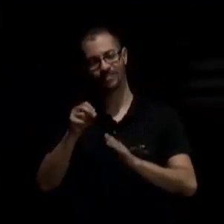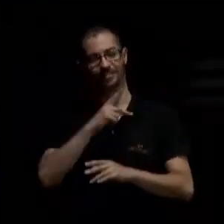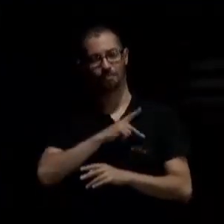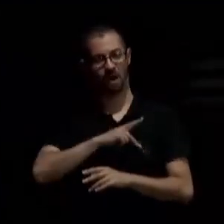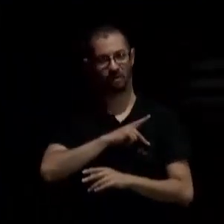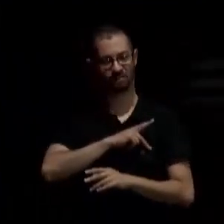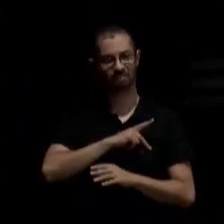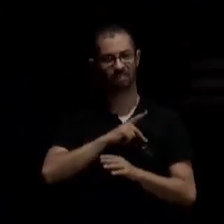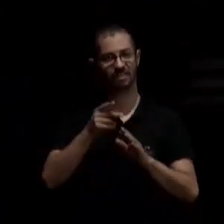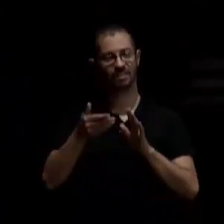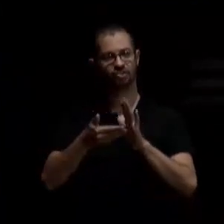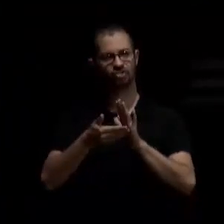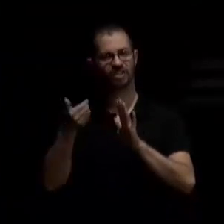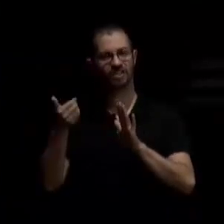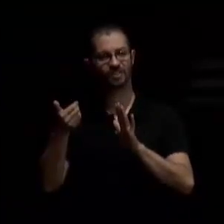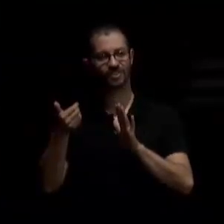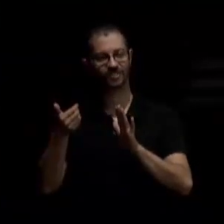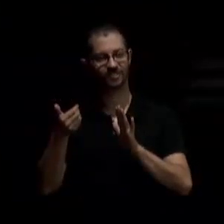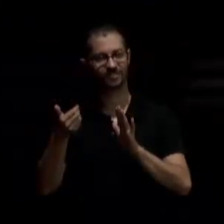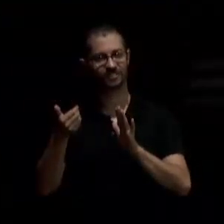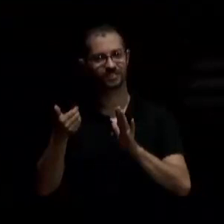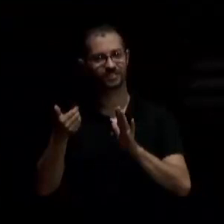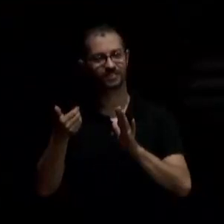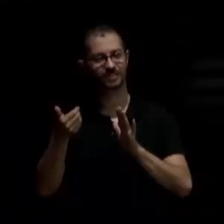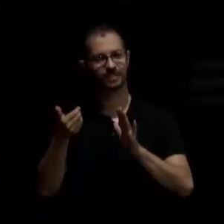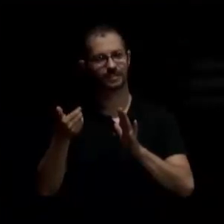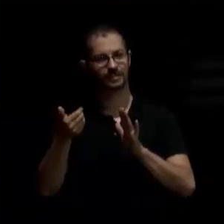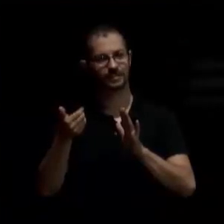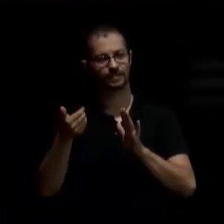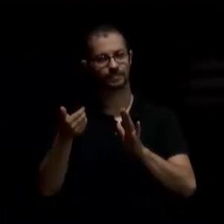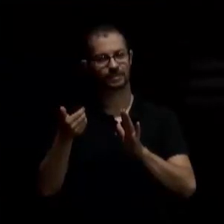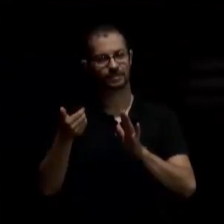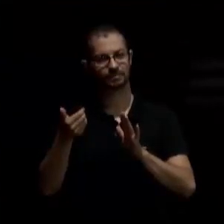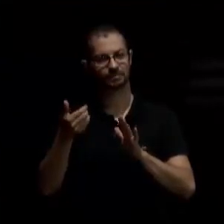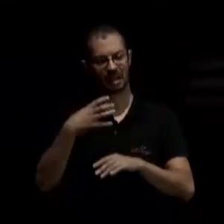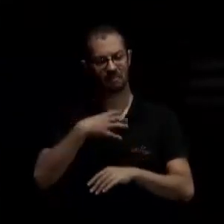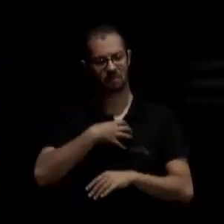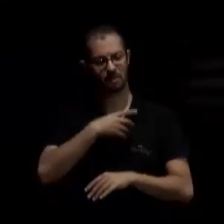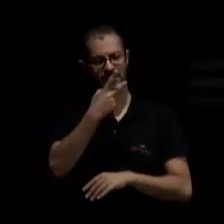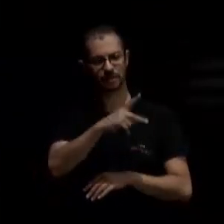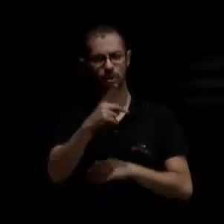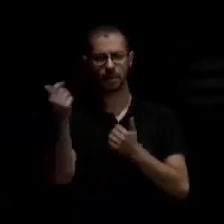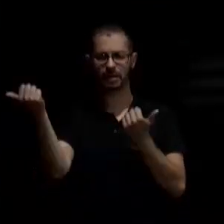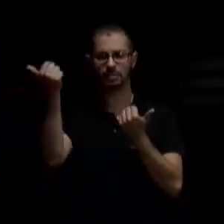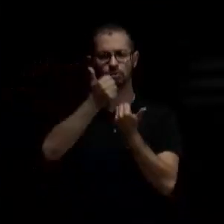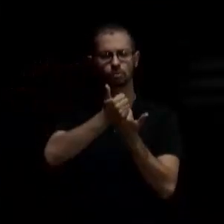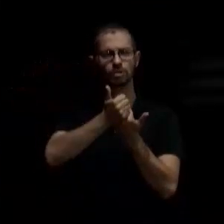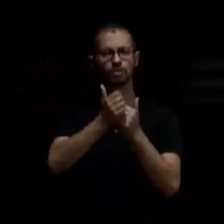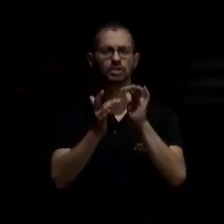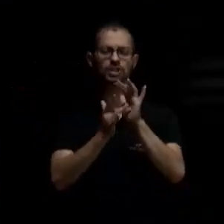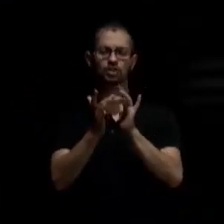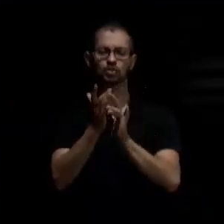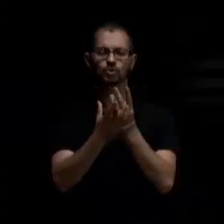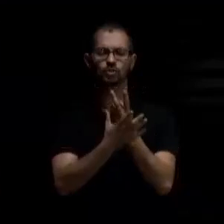Tirando a glenice desse traste, para que Cristo seja único